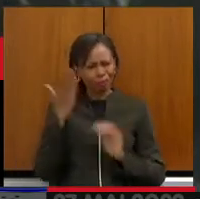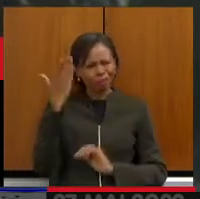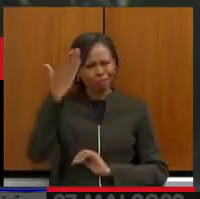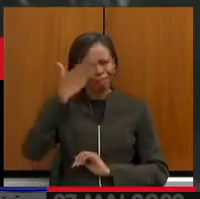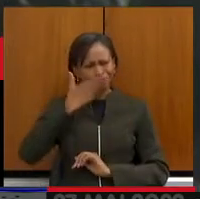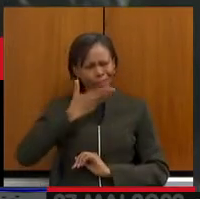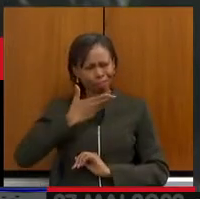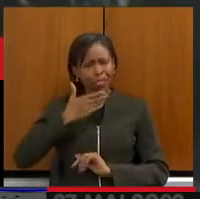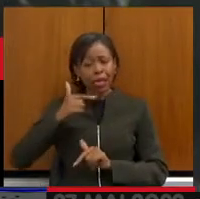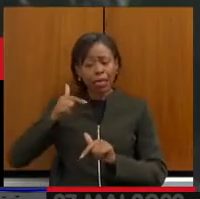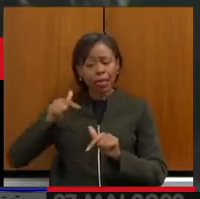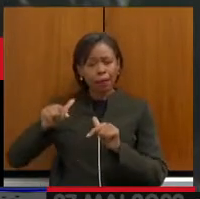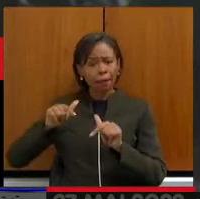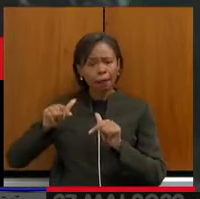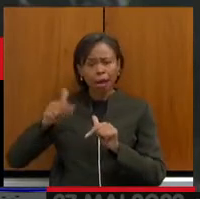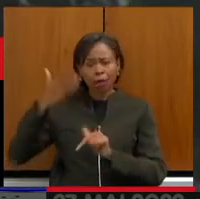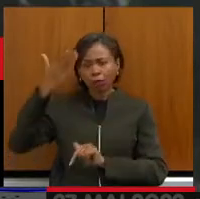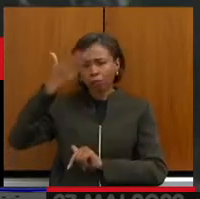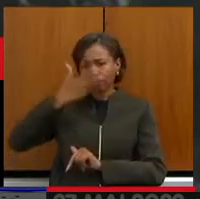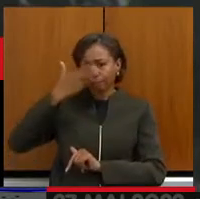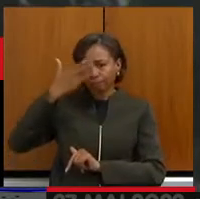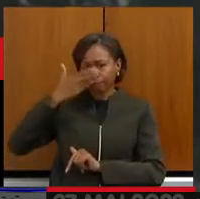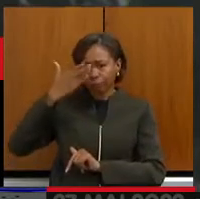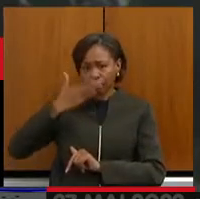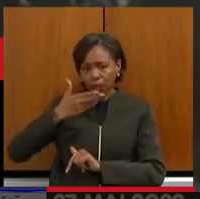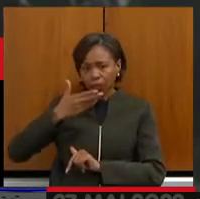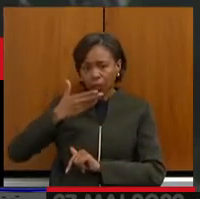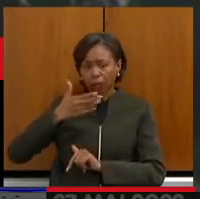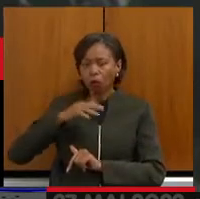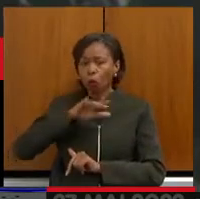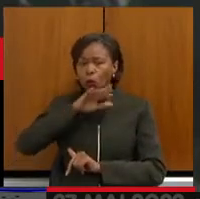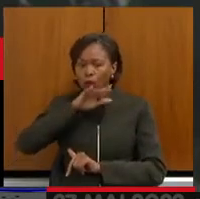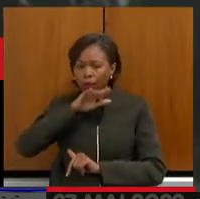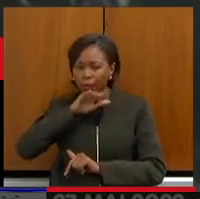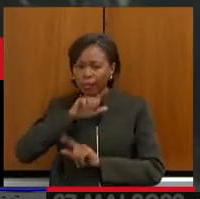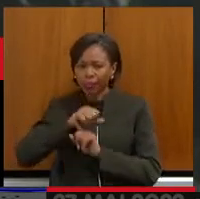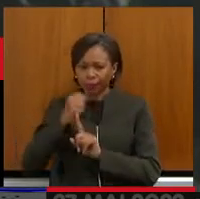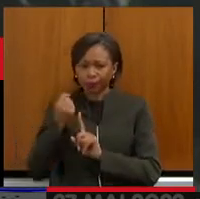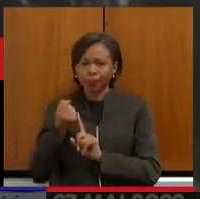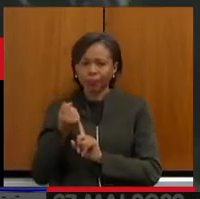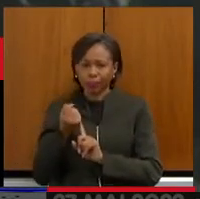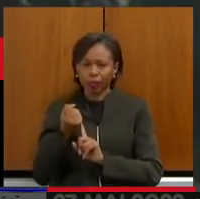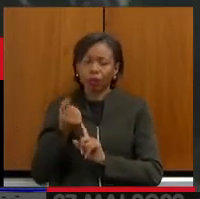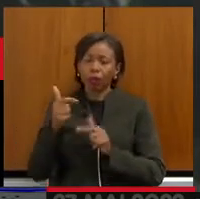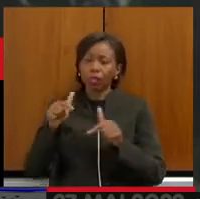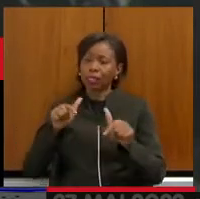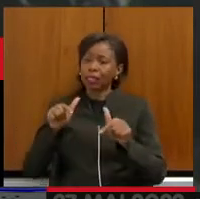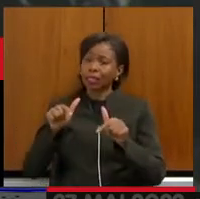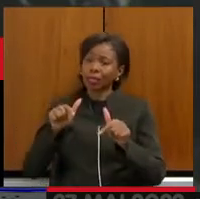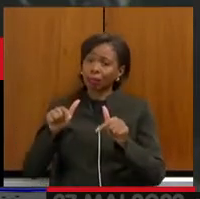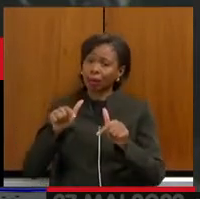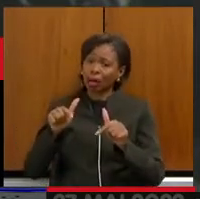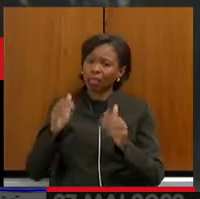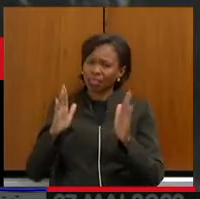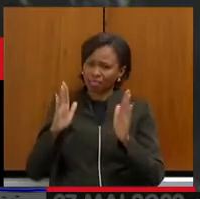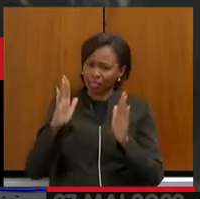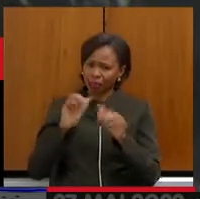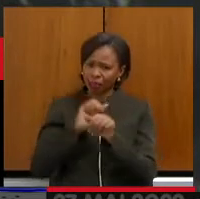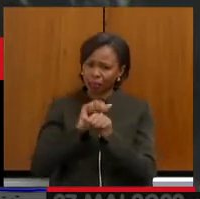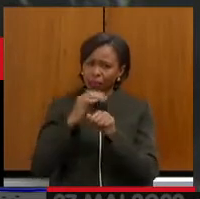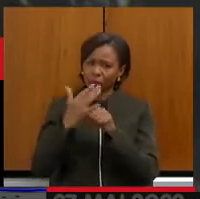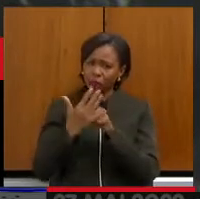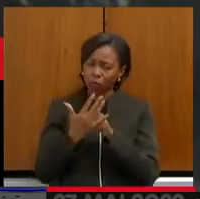trabalhos invisíveis e indesejáveis socialmente foram exercidos na pandemia expondo ao